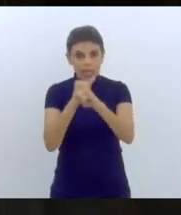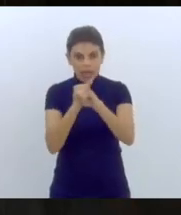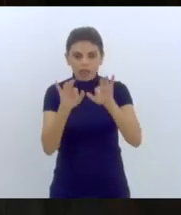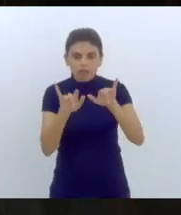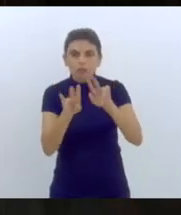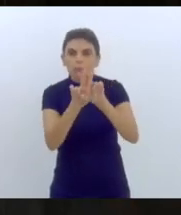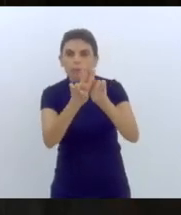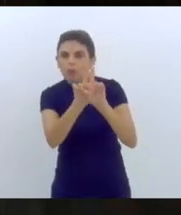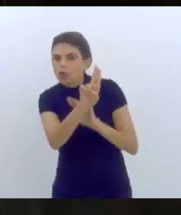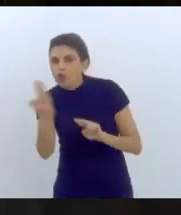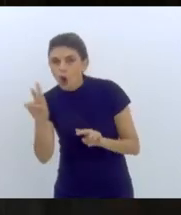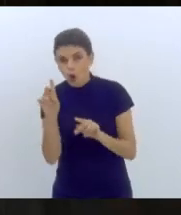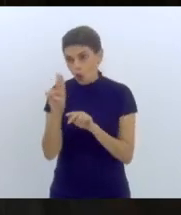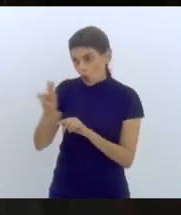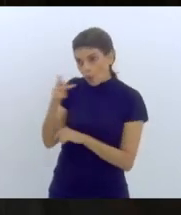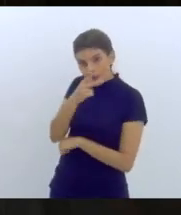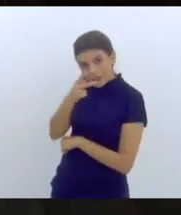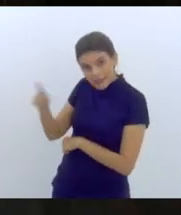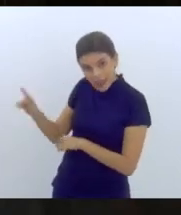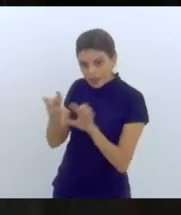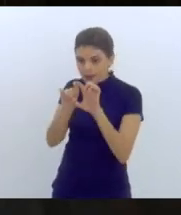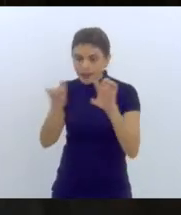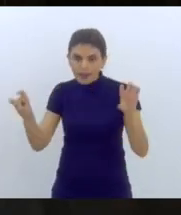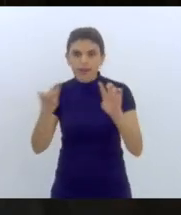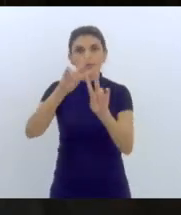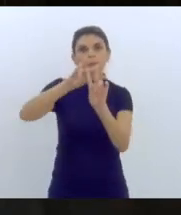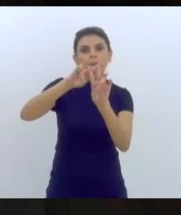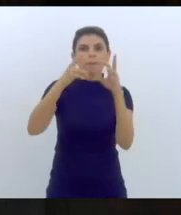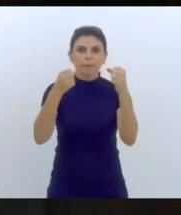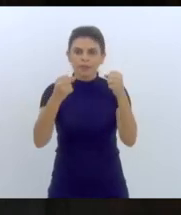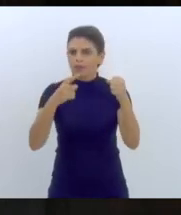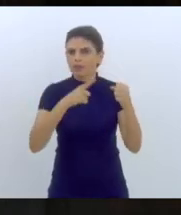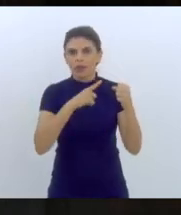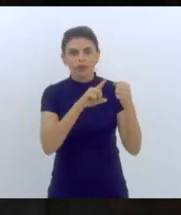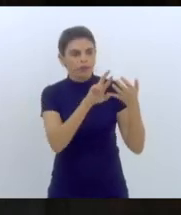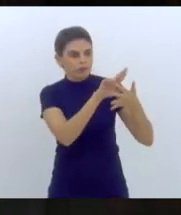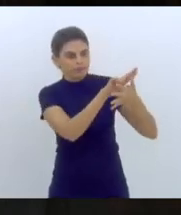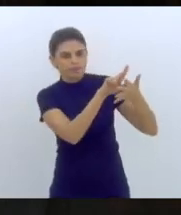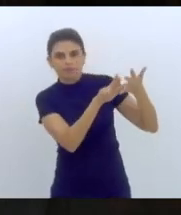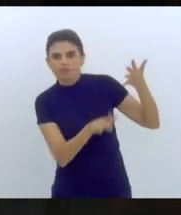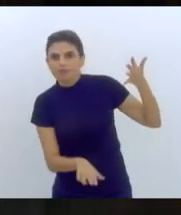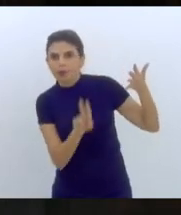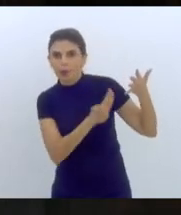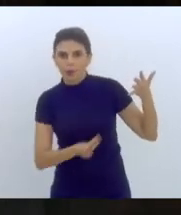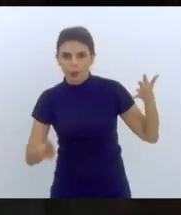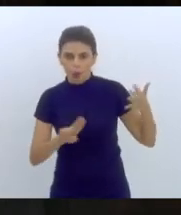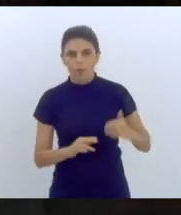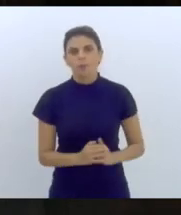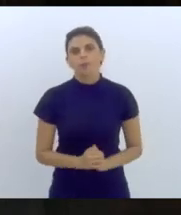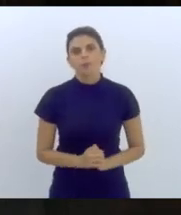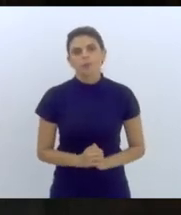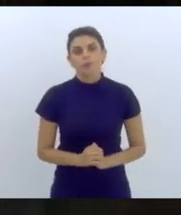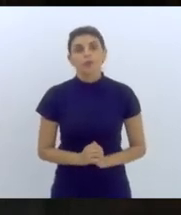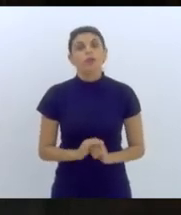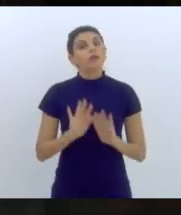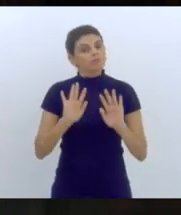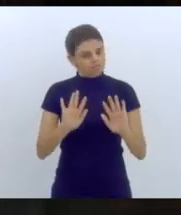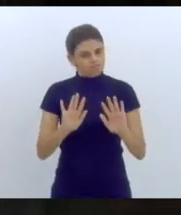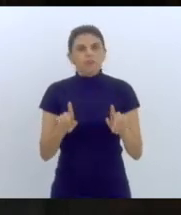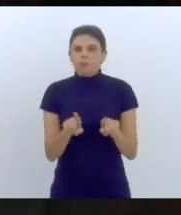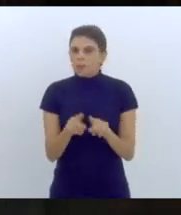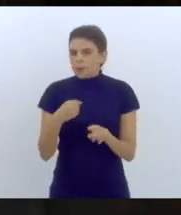Coloquem na internet o sobrenome dele, prisão, para ver o que, que aparece. Eu quero falar mais. Eu quero